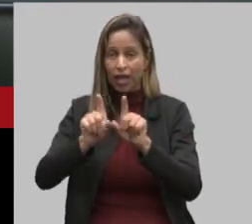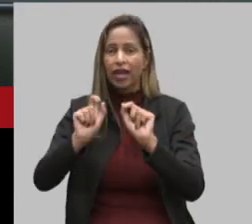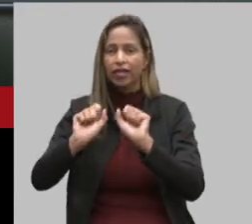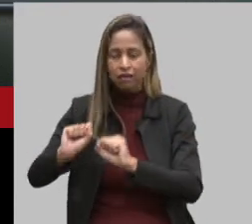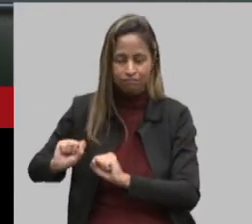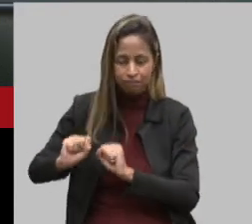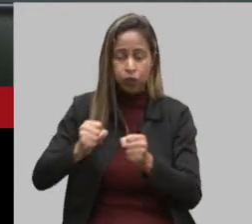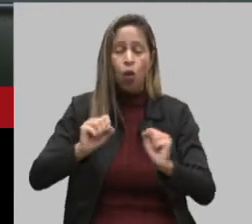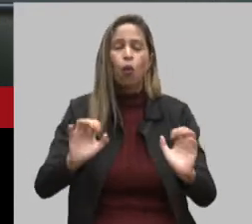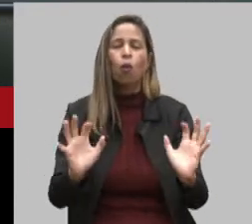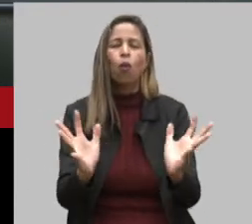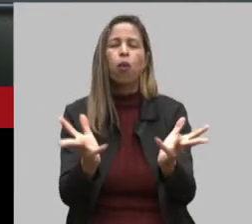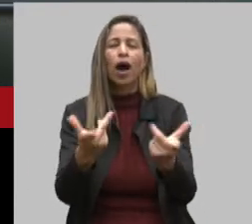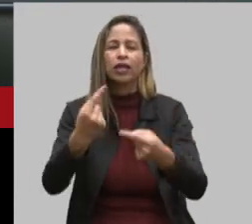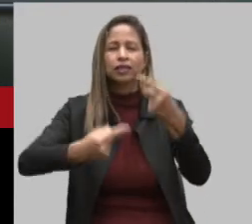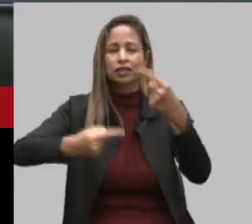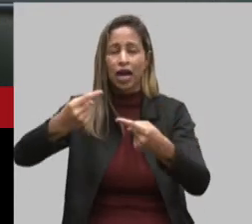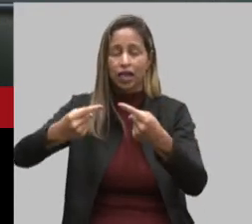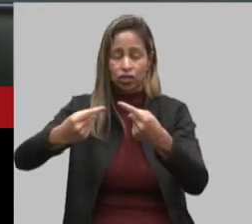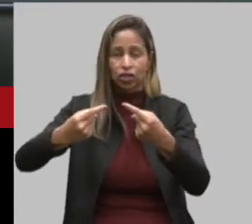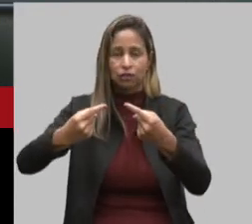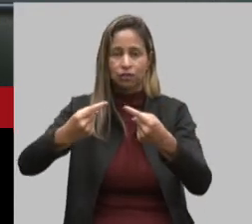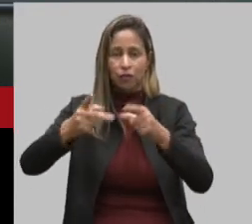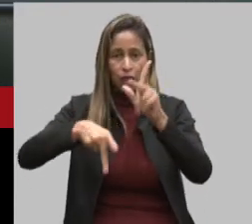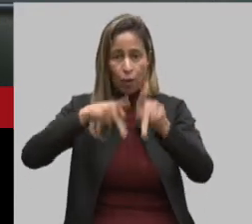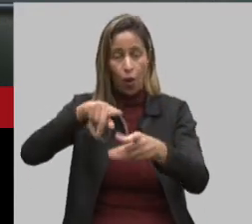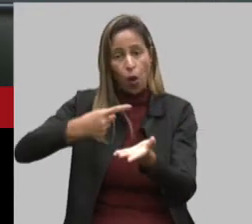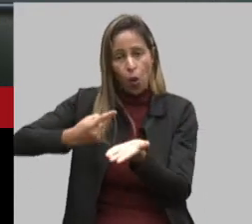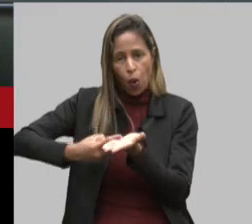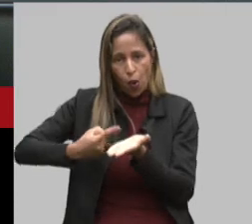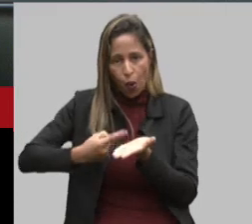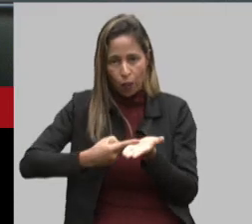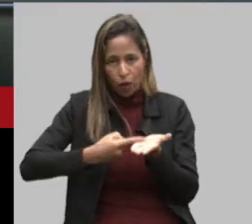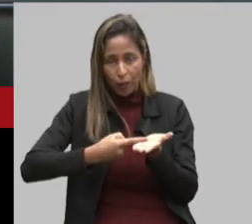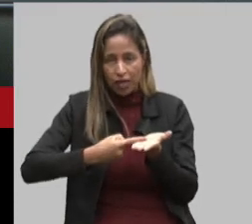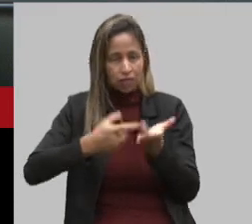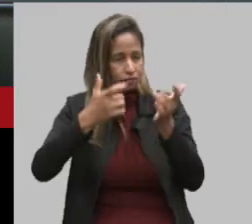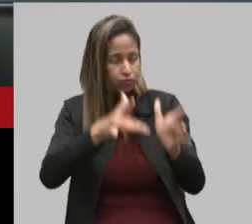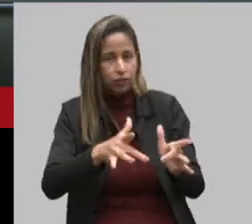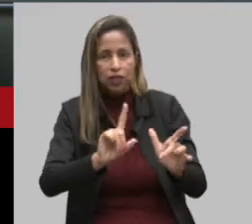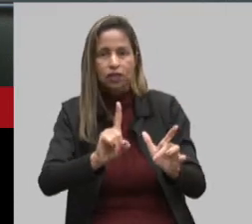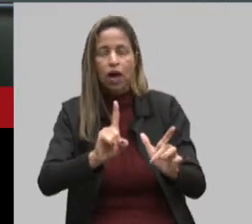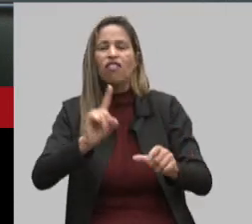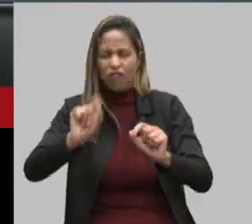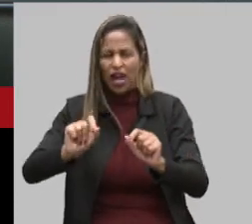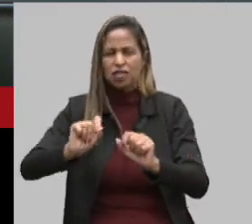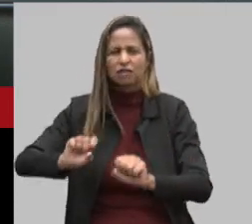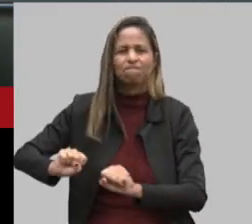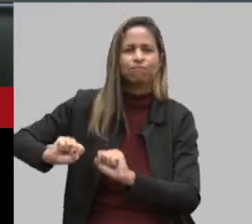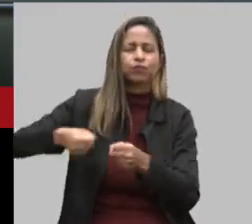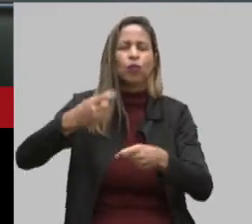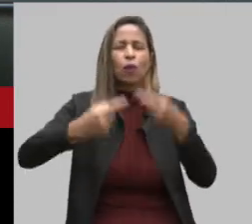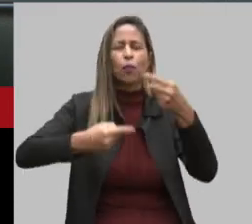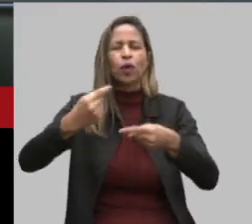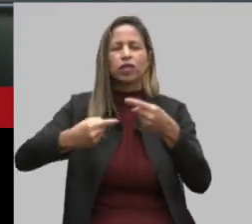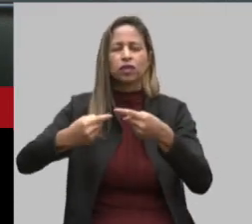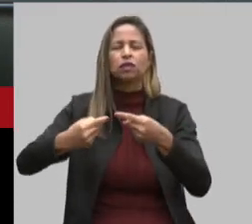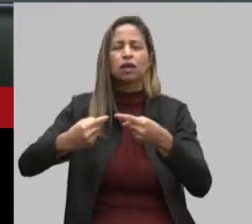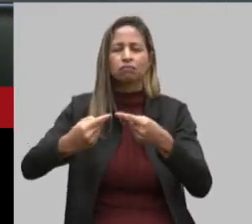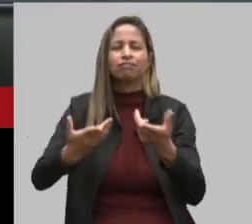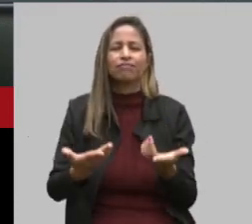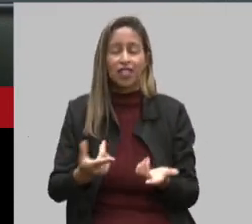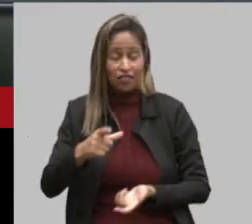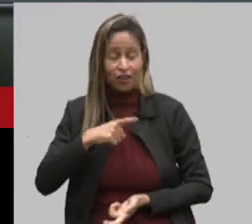com qualidade e espírito público com compromisso e que não desistem de fazer a política com qualidade e espírito público e